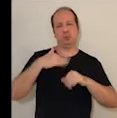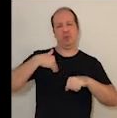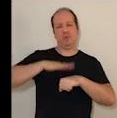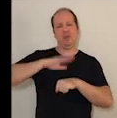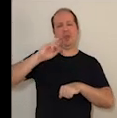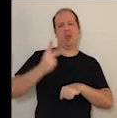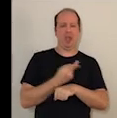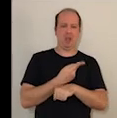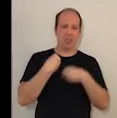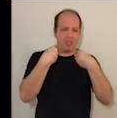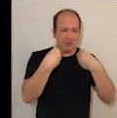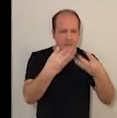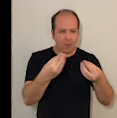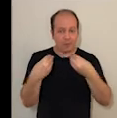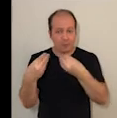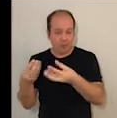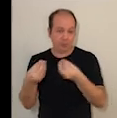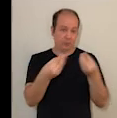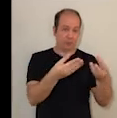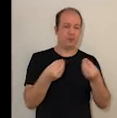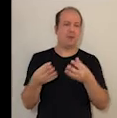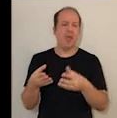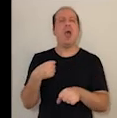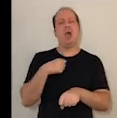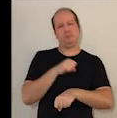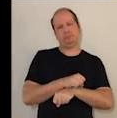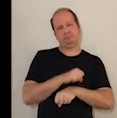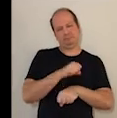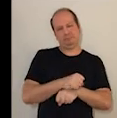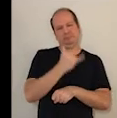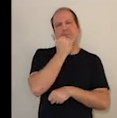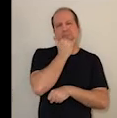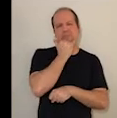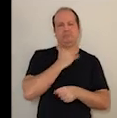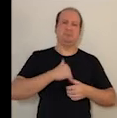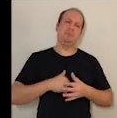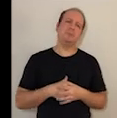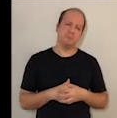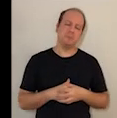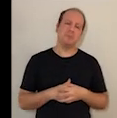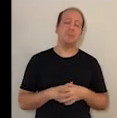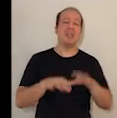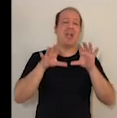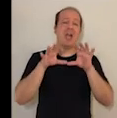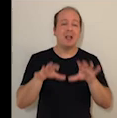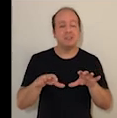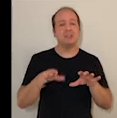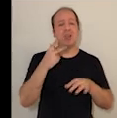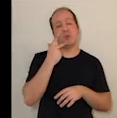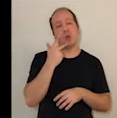reparar todas as minhas injustiças. Devolva o que subtraí de cada um deles. Espero que me